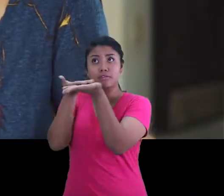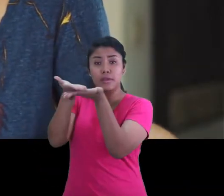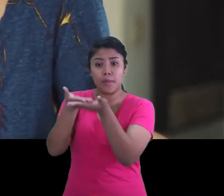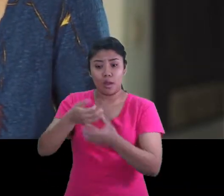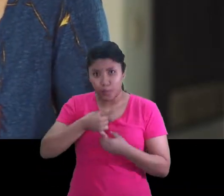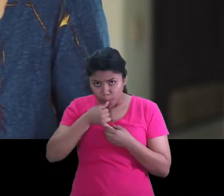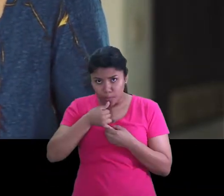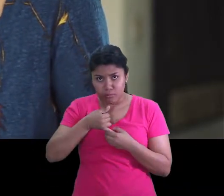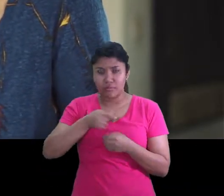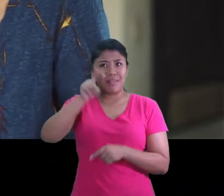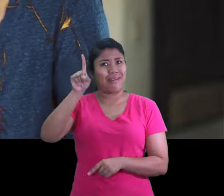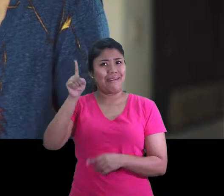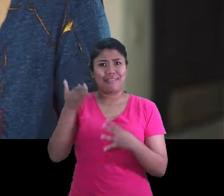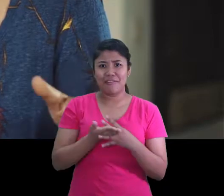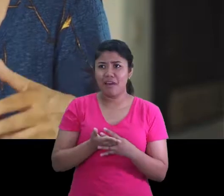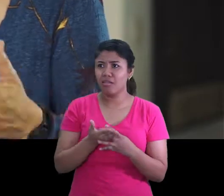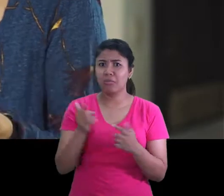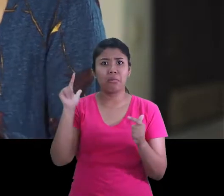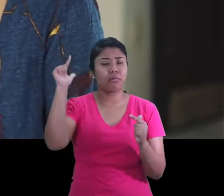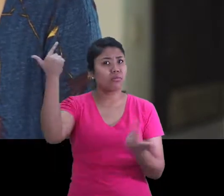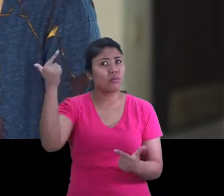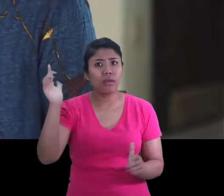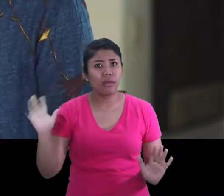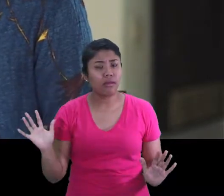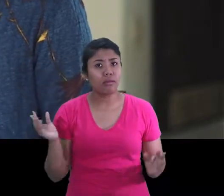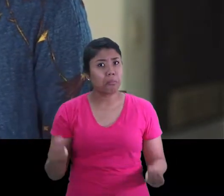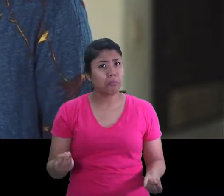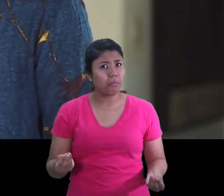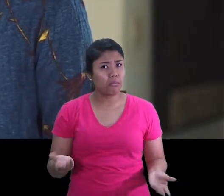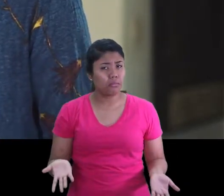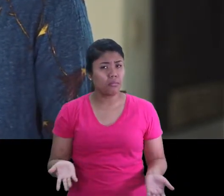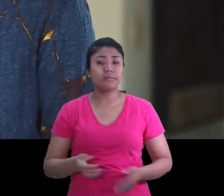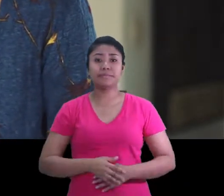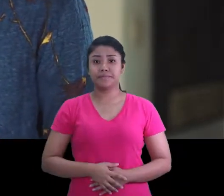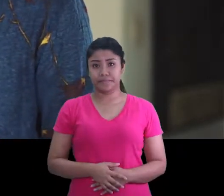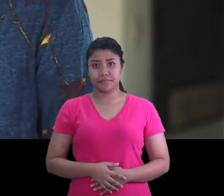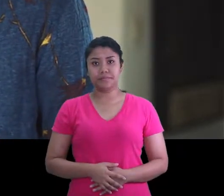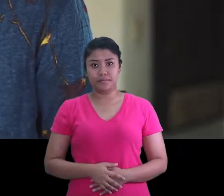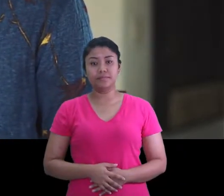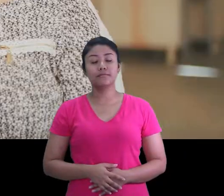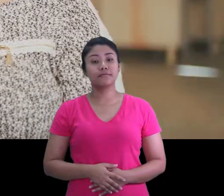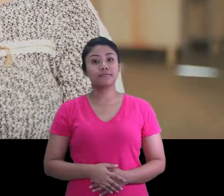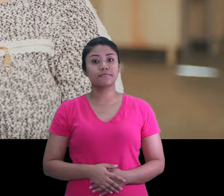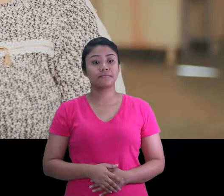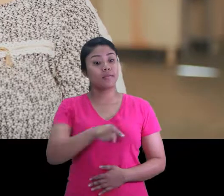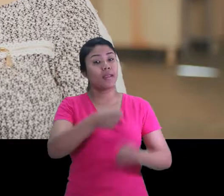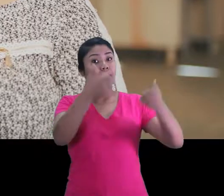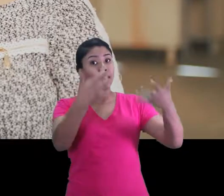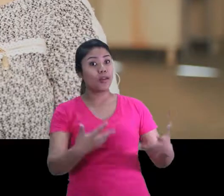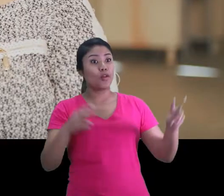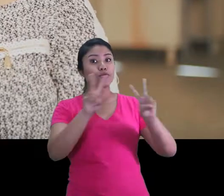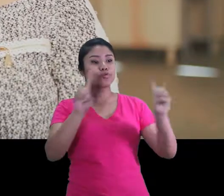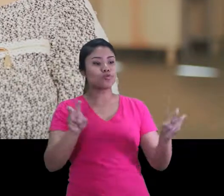e comer tapioca na Bahia, mas não tem tapioca na merenda e nem chimarrão. E é nesse ponto que a